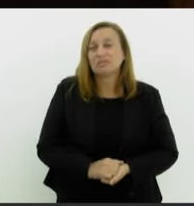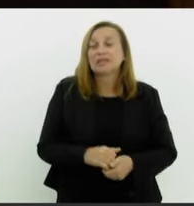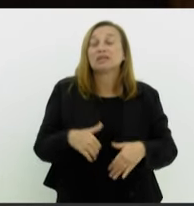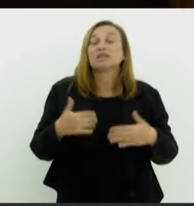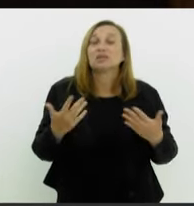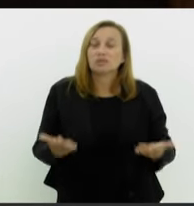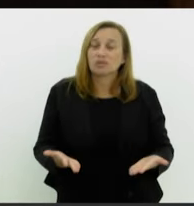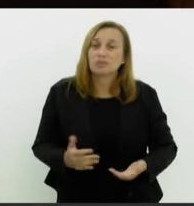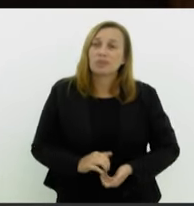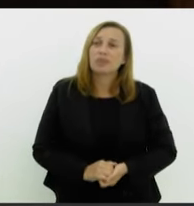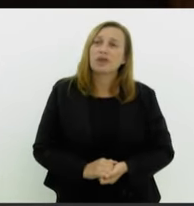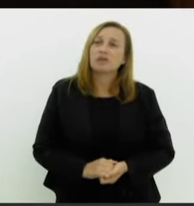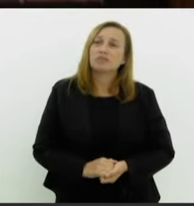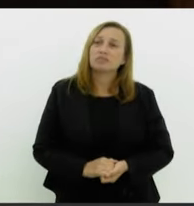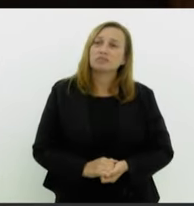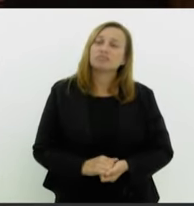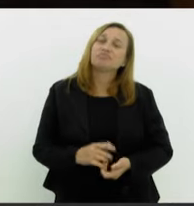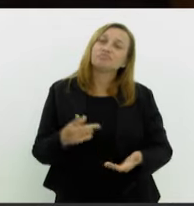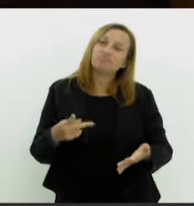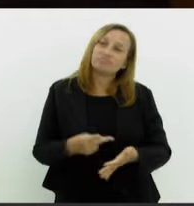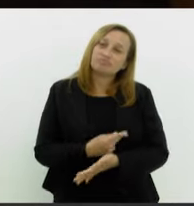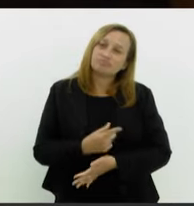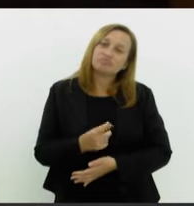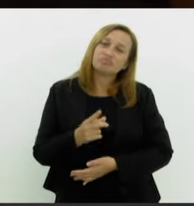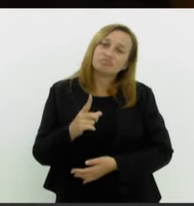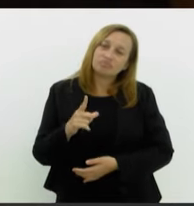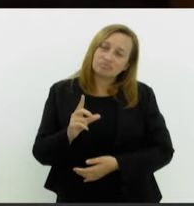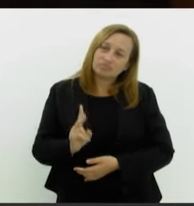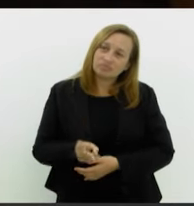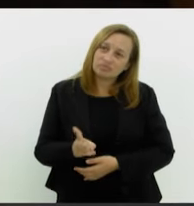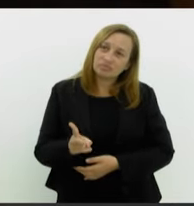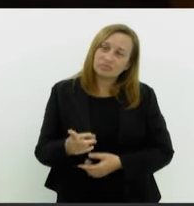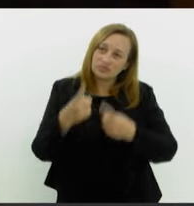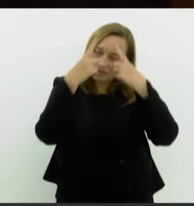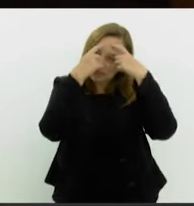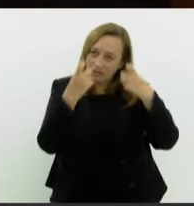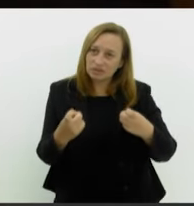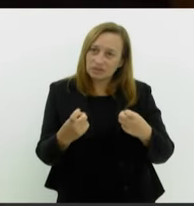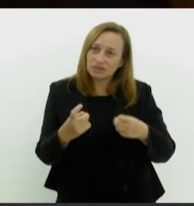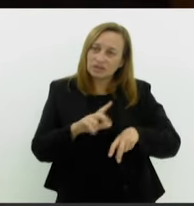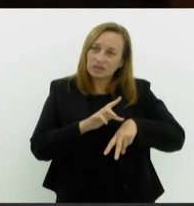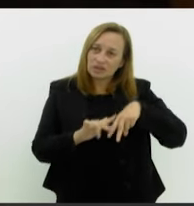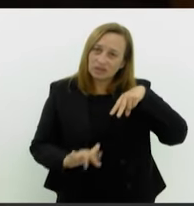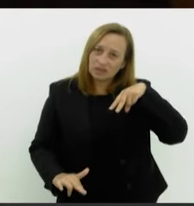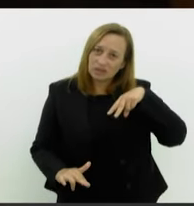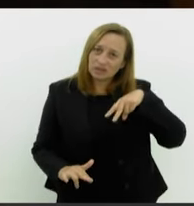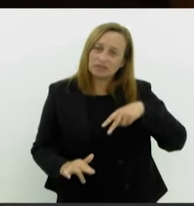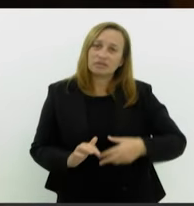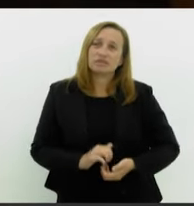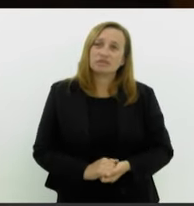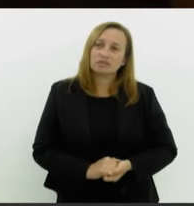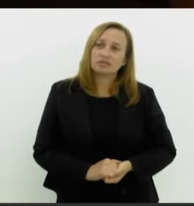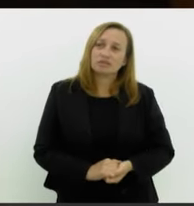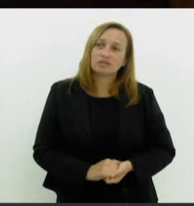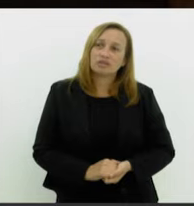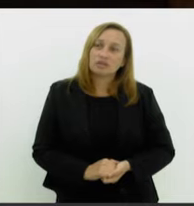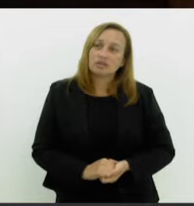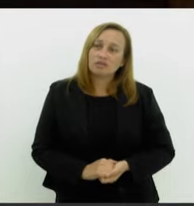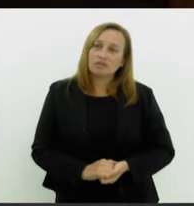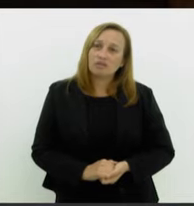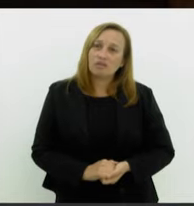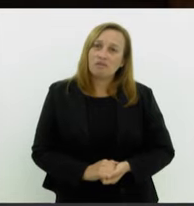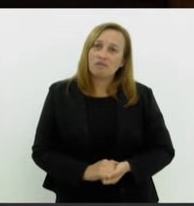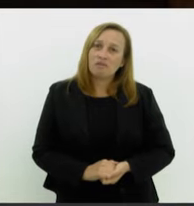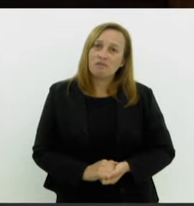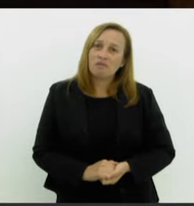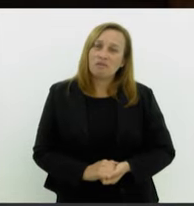Eh isso tem acontecido e isso é uma violência de gênero por Excelência ninguém se